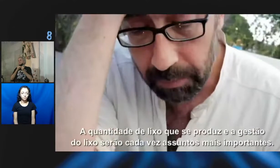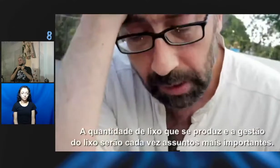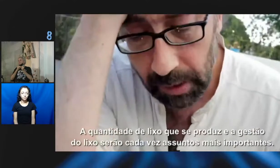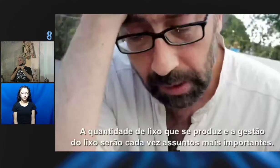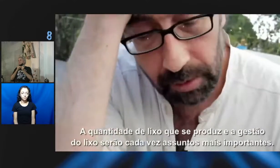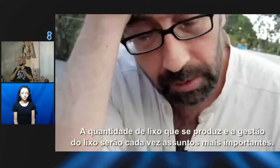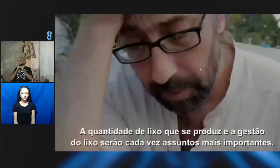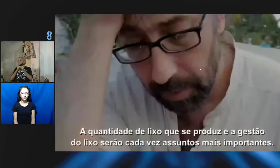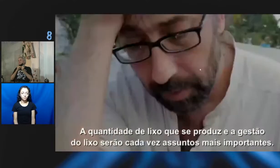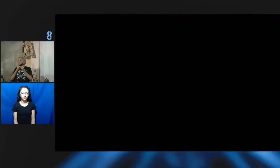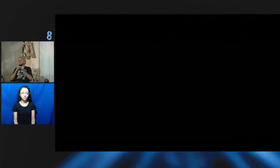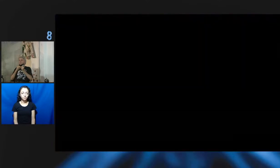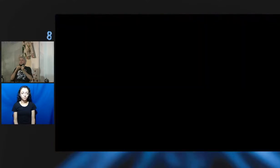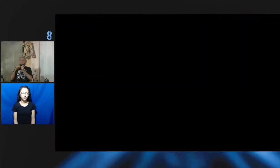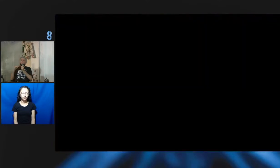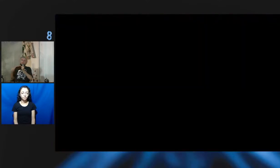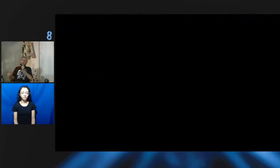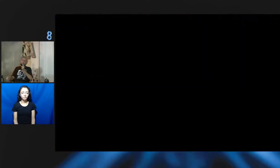más importante, ¿no?